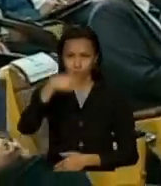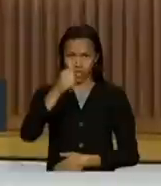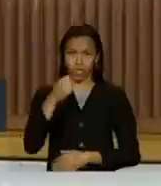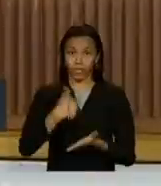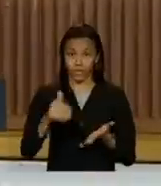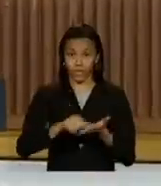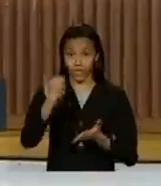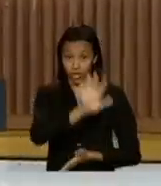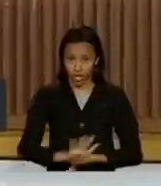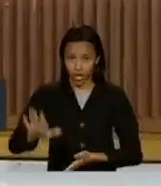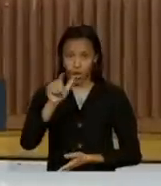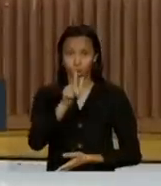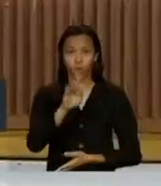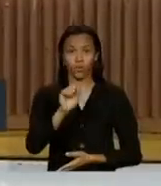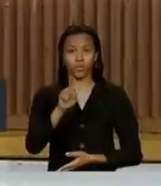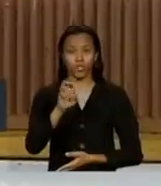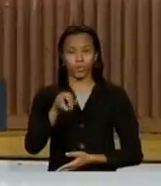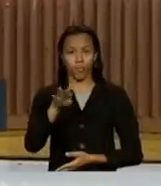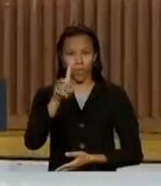Geral senr Gilberto